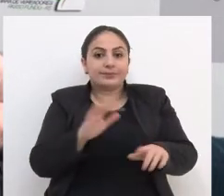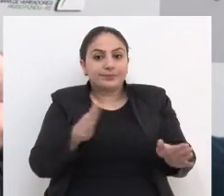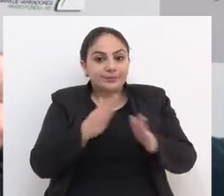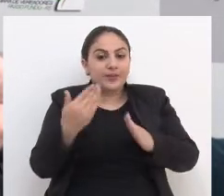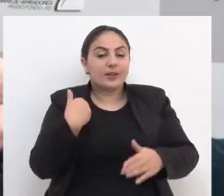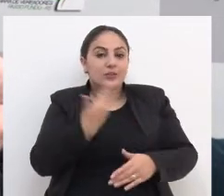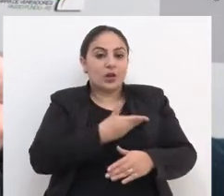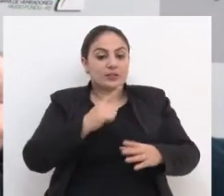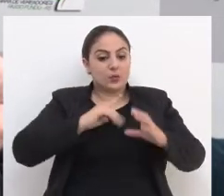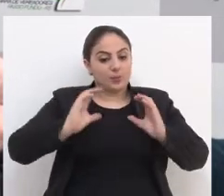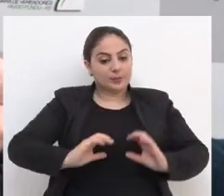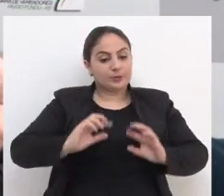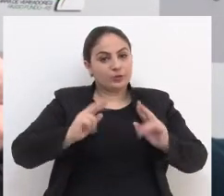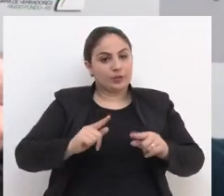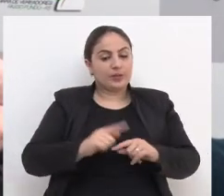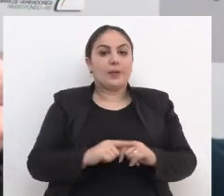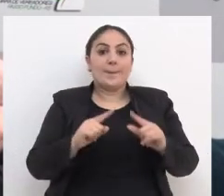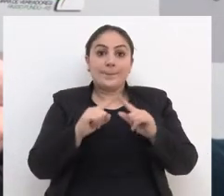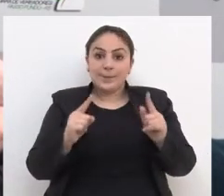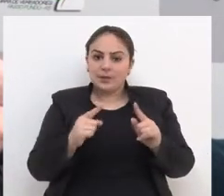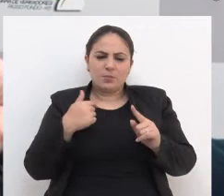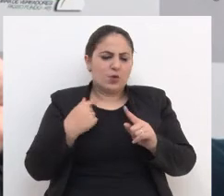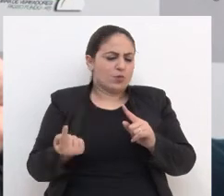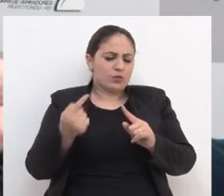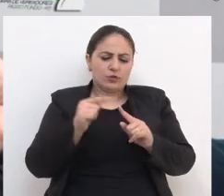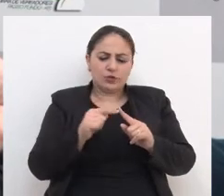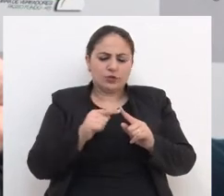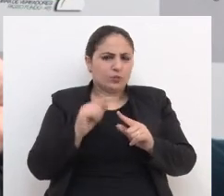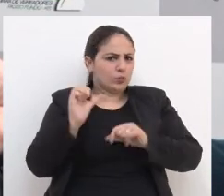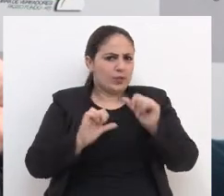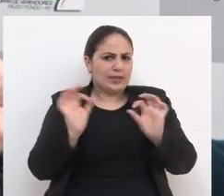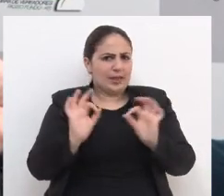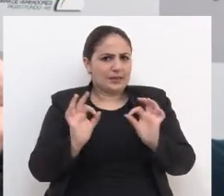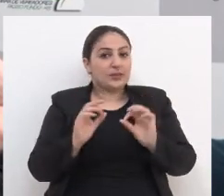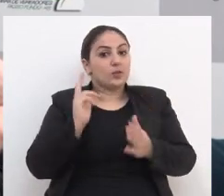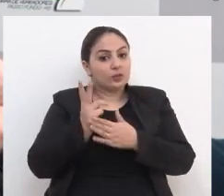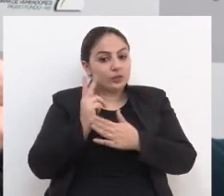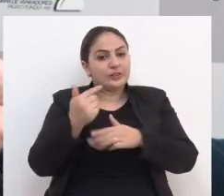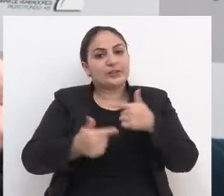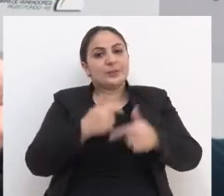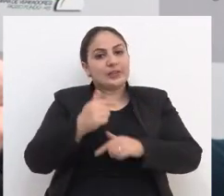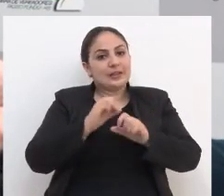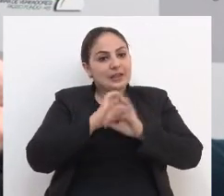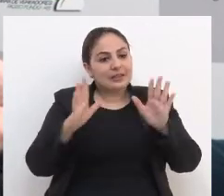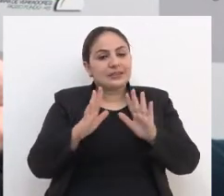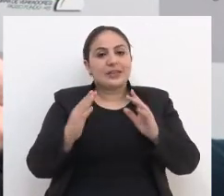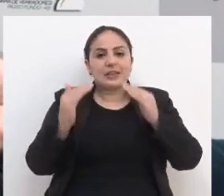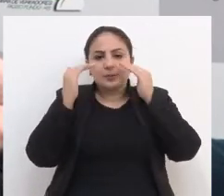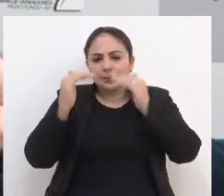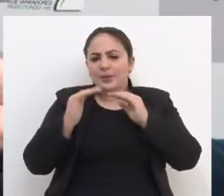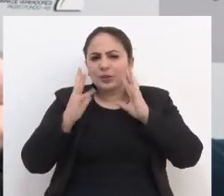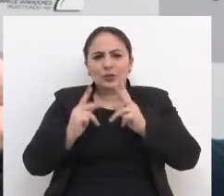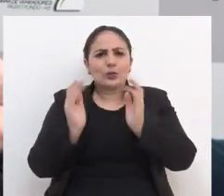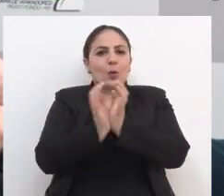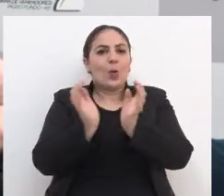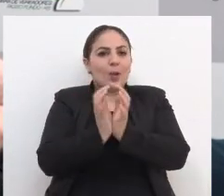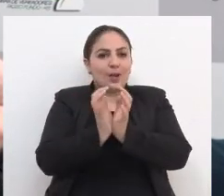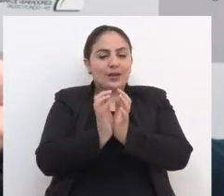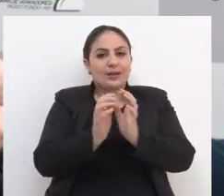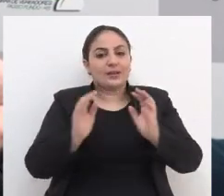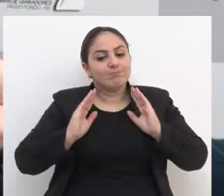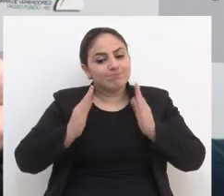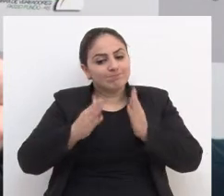tenha que adotar uma postura diferente, mas essa não é a minha intenção. A minha intenção é continuar trabalhando com seriedade, com respeito a todos os colegas,